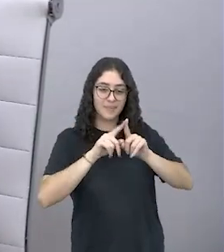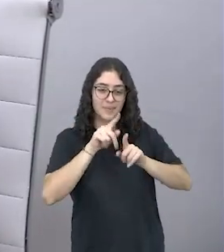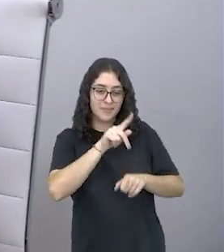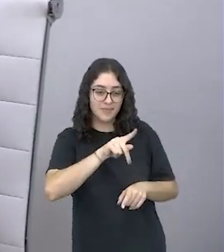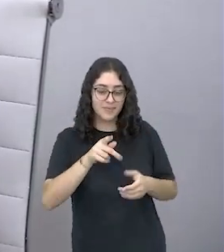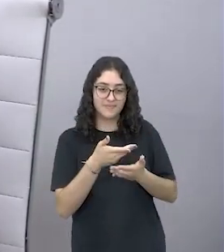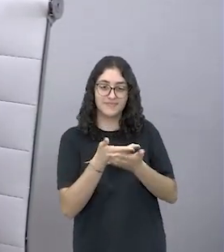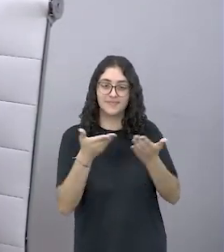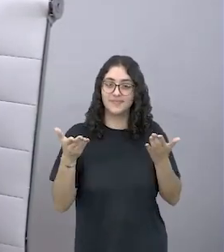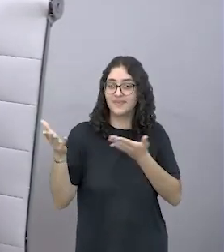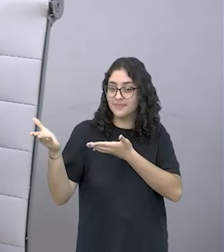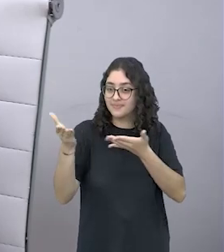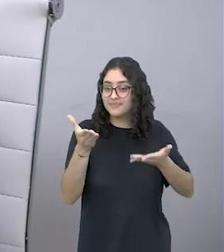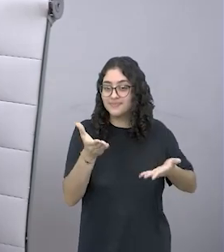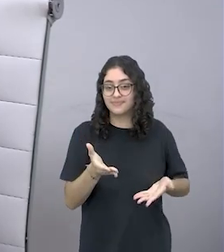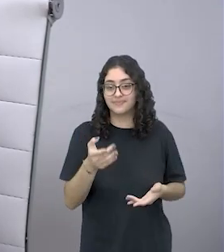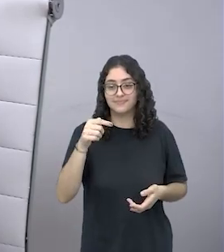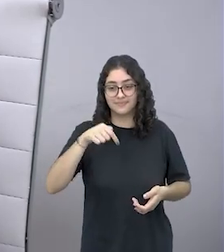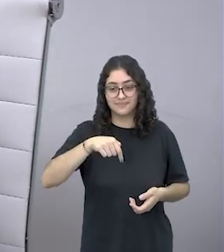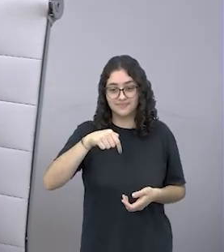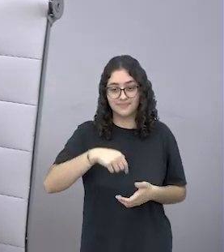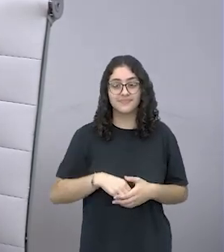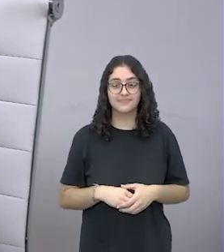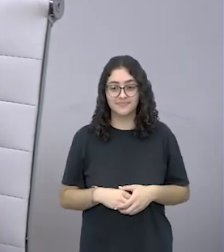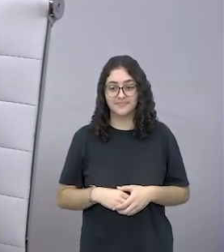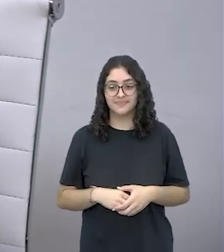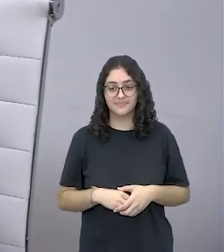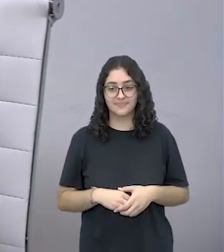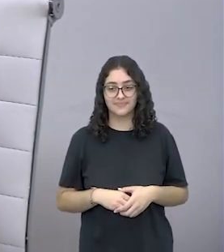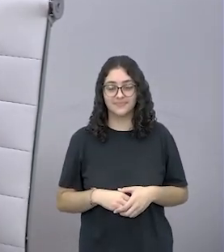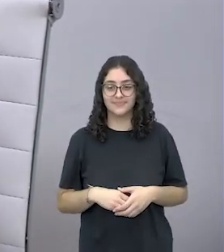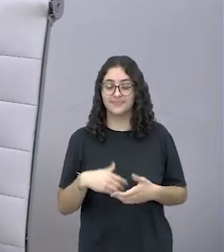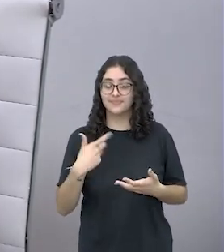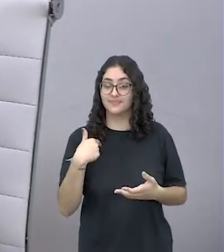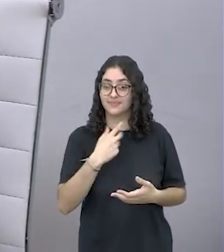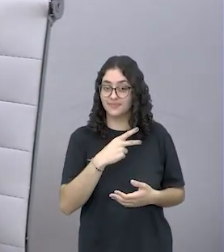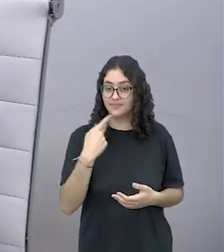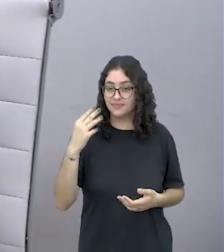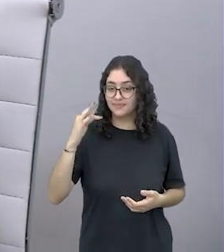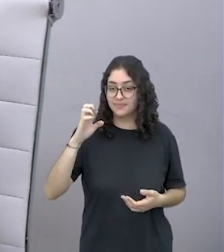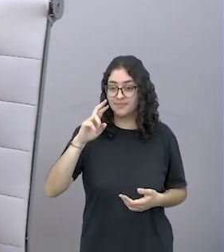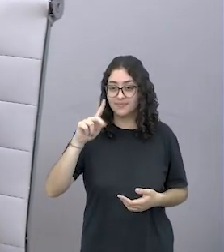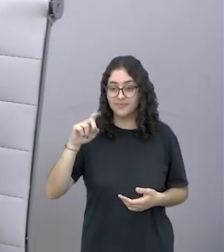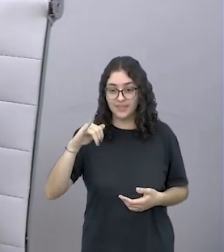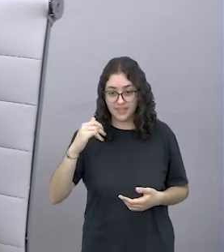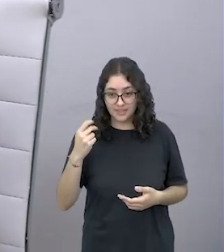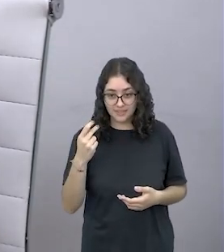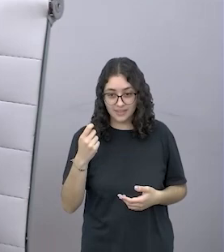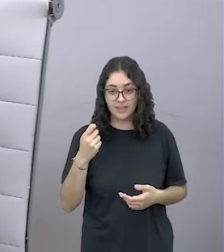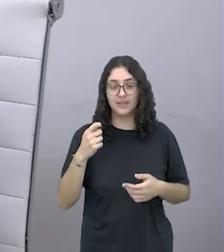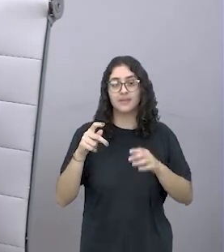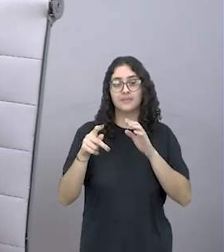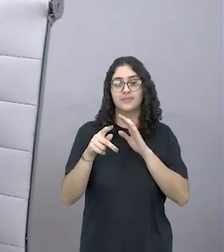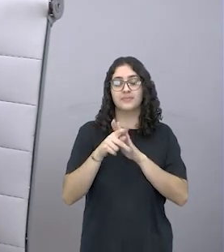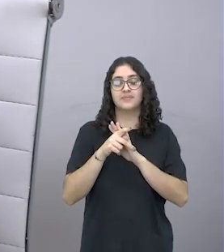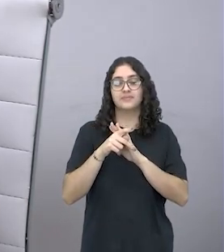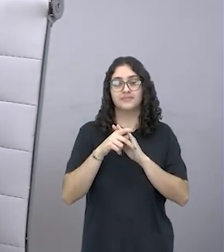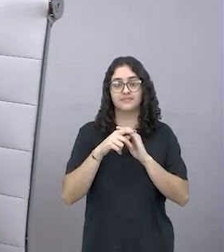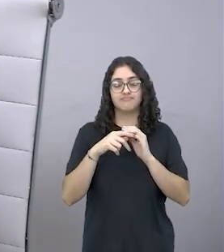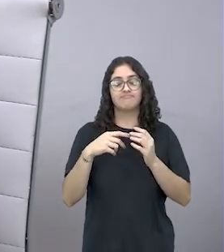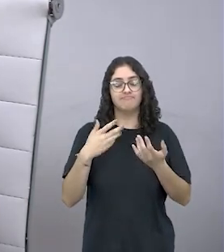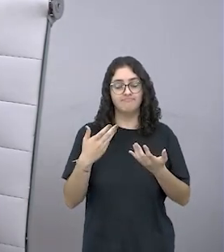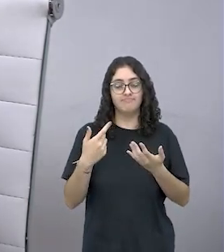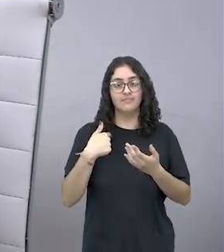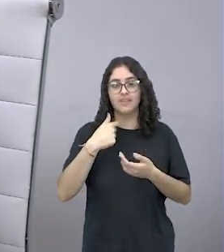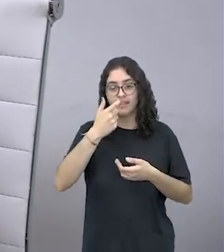professoras. Sejam todas e todos bem-vindos e bem-vindas. Eu me chamo Terezinha Marisa Ribeiro de Oliveira,